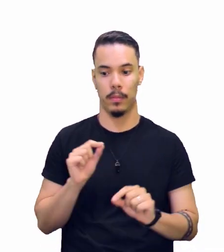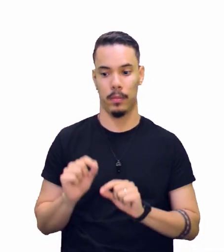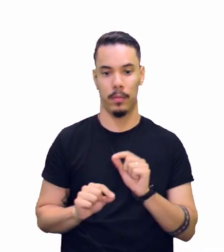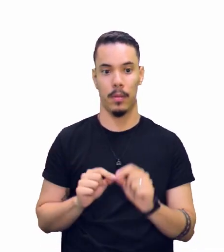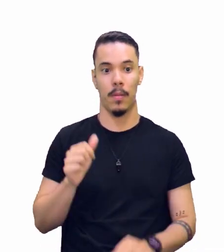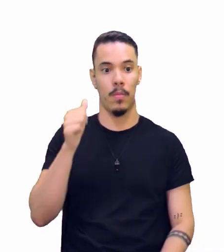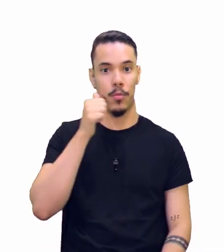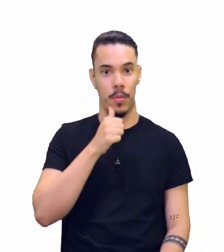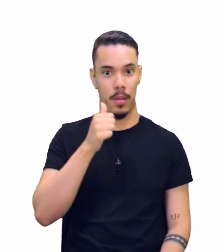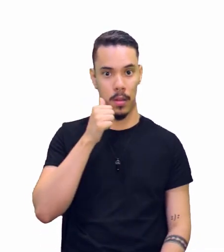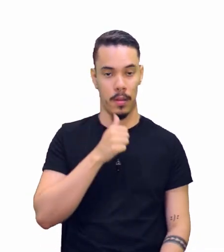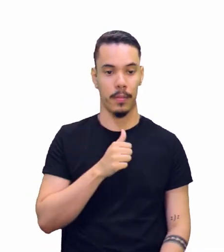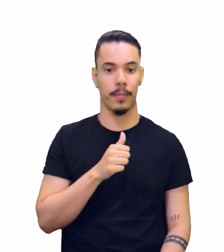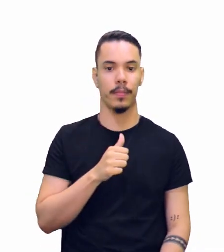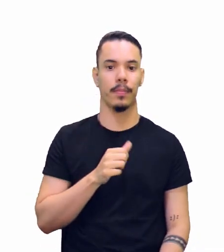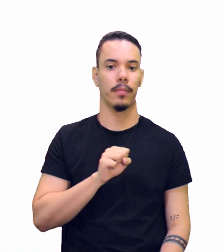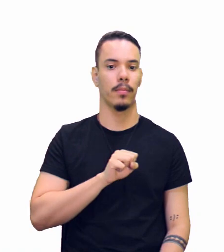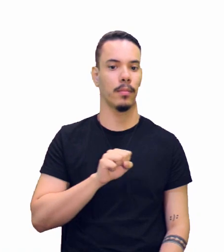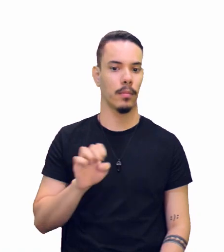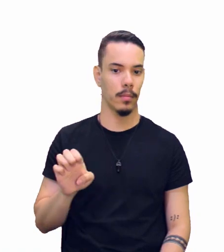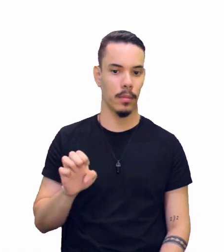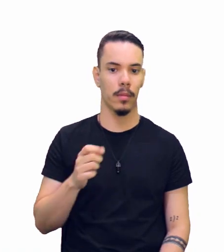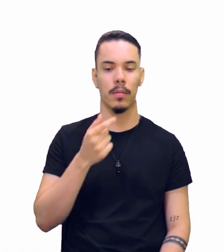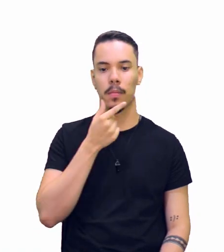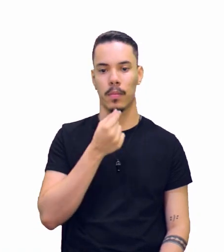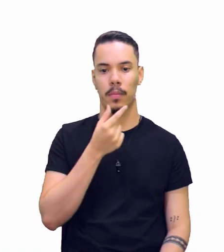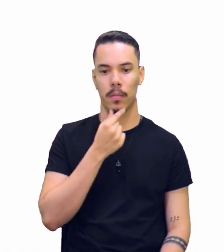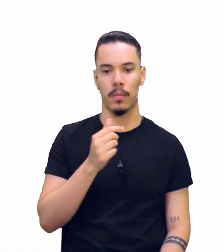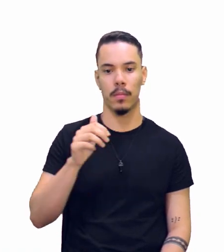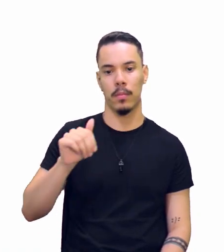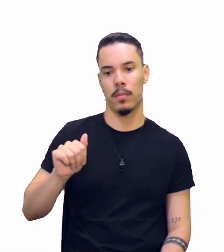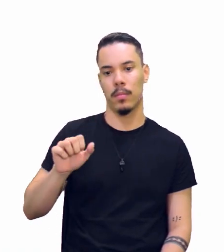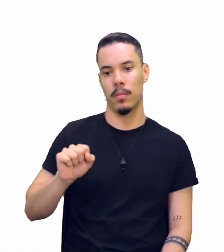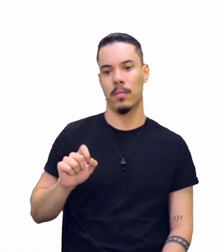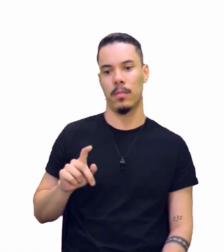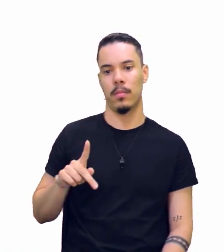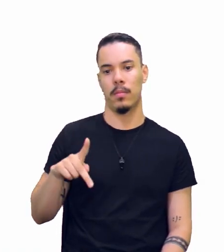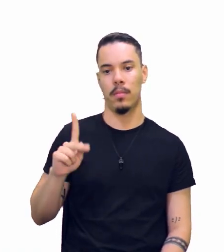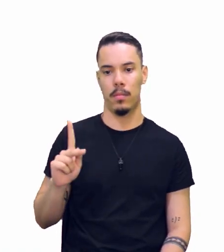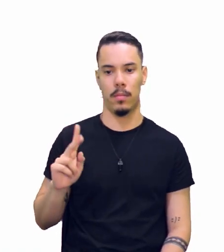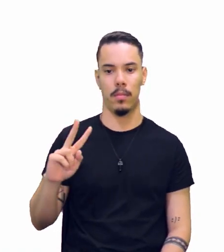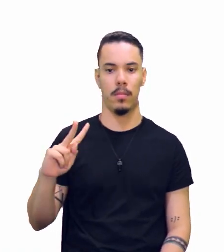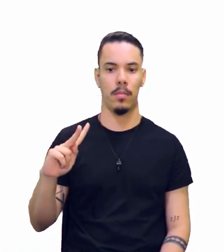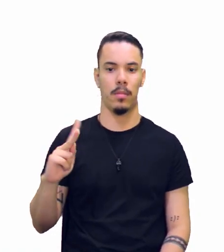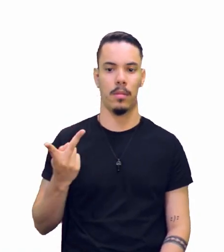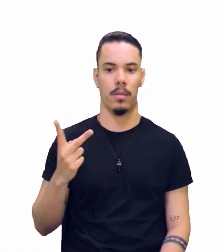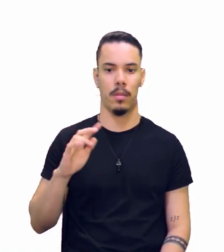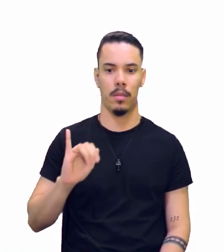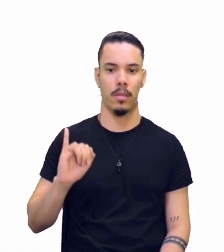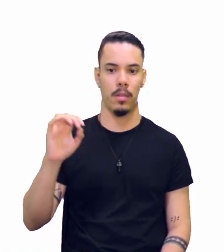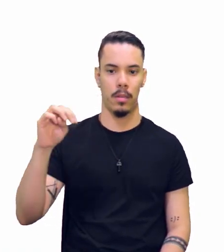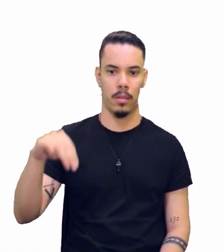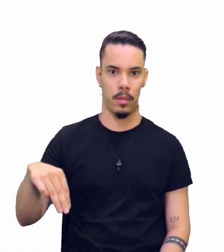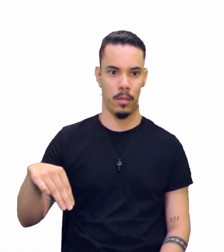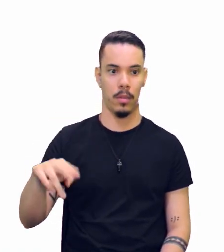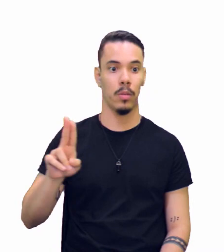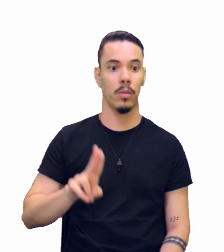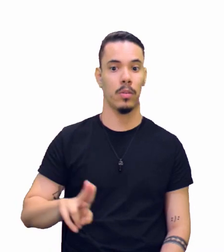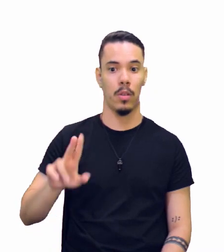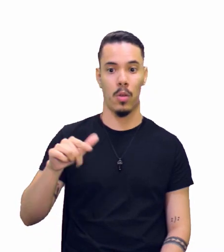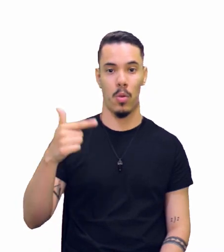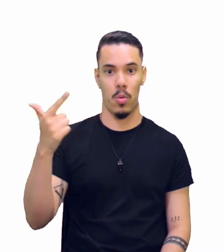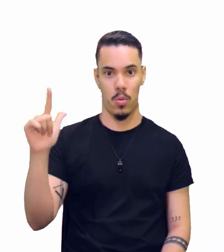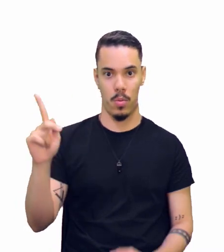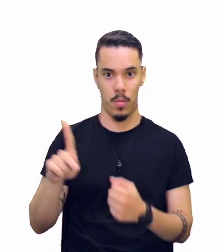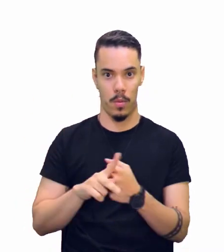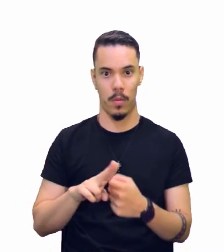as mulheres. Se fosse para homem, seria ask him. Peça para ele. Aí eu já usaria esse outro